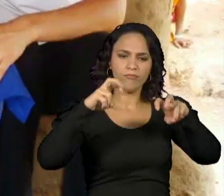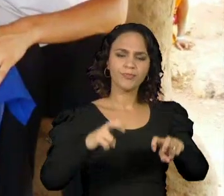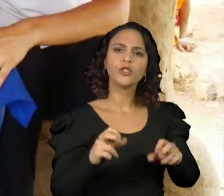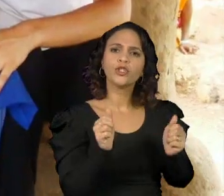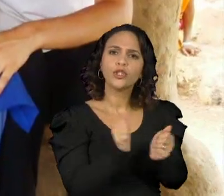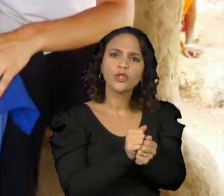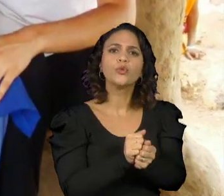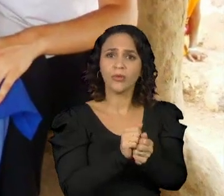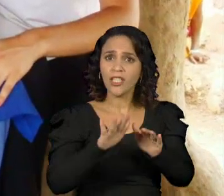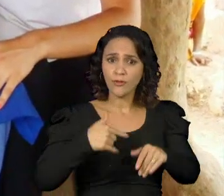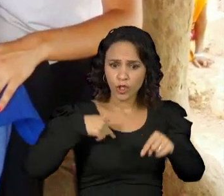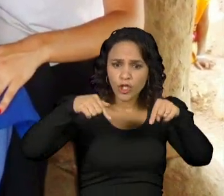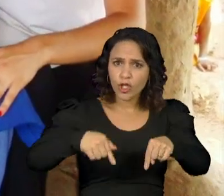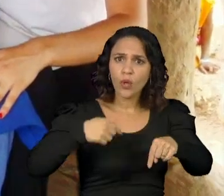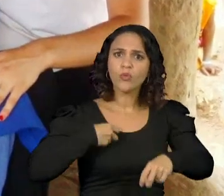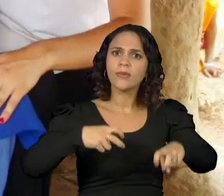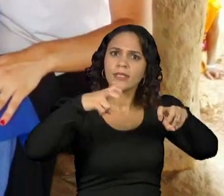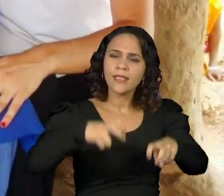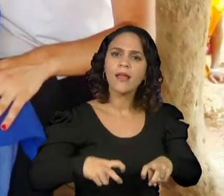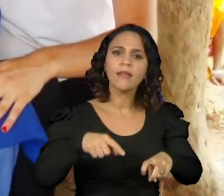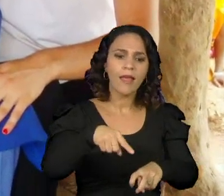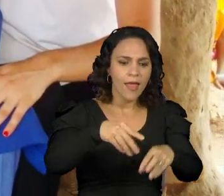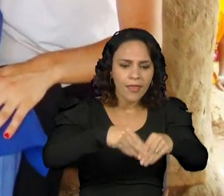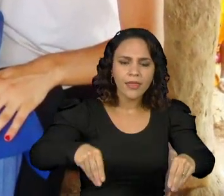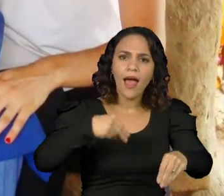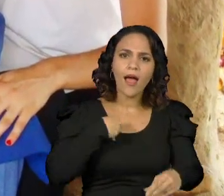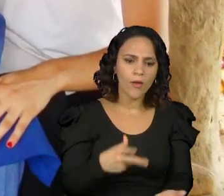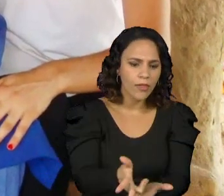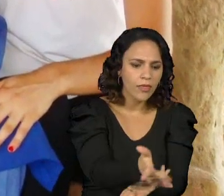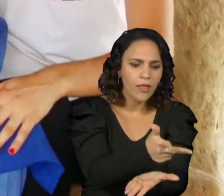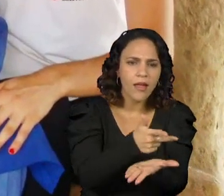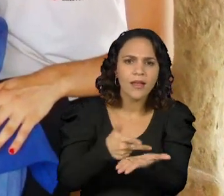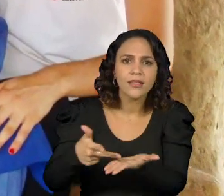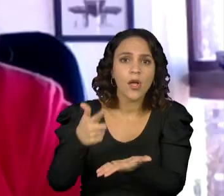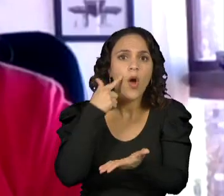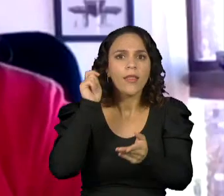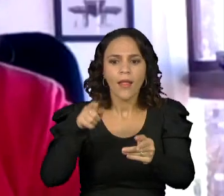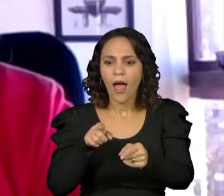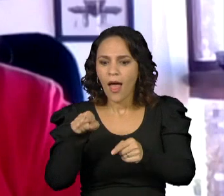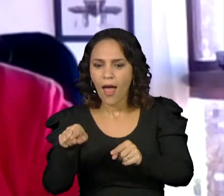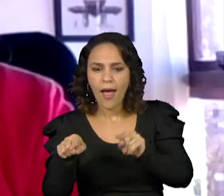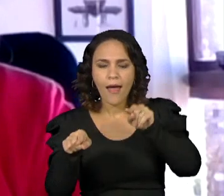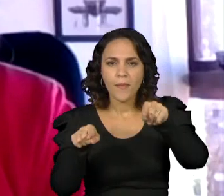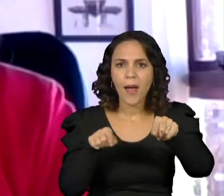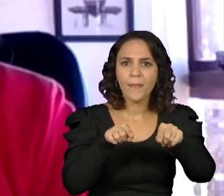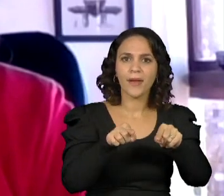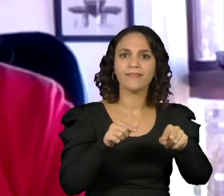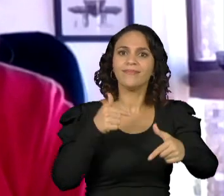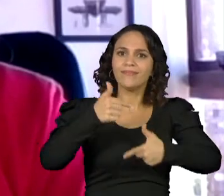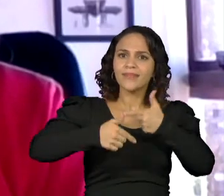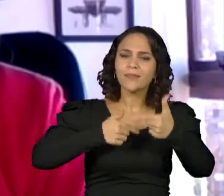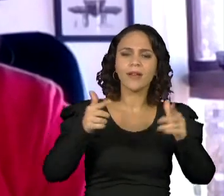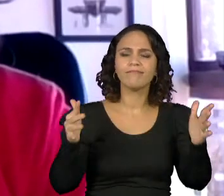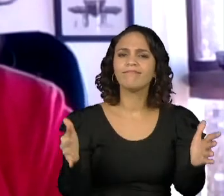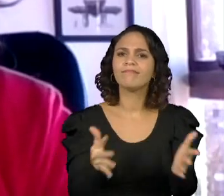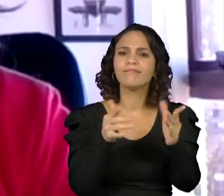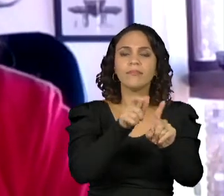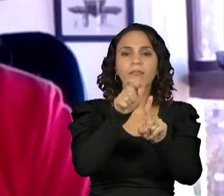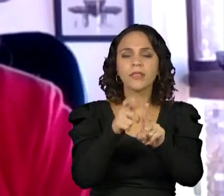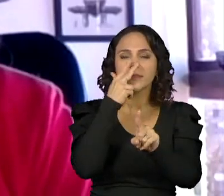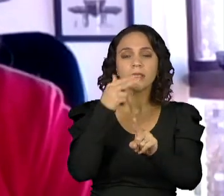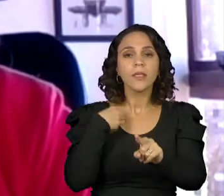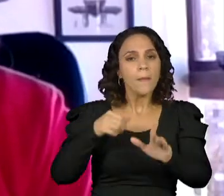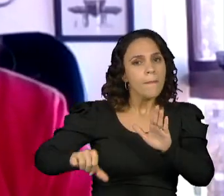sentar mesmo no chão e desenhar na terra quais são as possibilidades, né? Parte do nosso trabalho é ajudar as pessoas a conseguir dar o